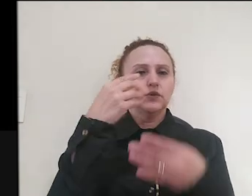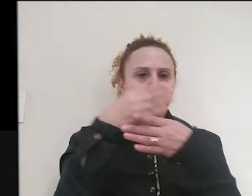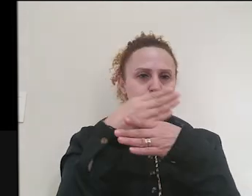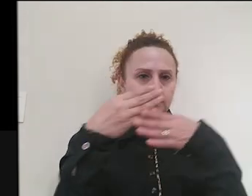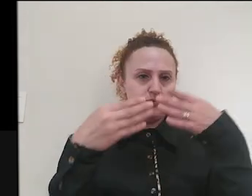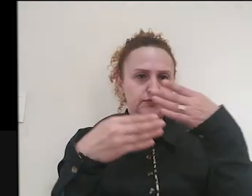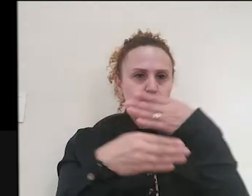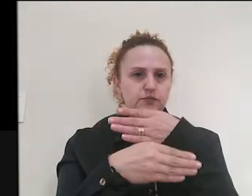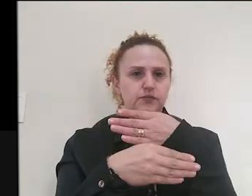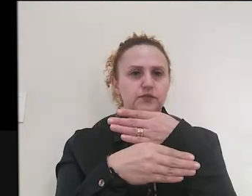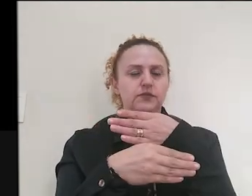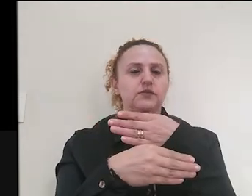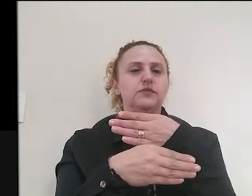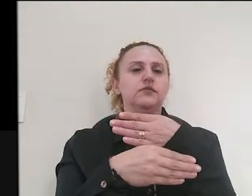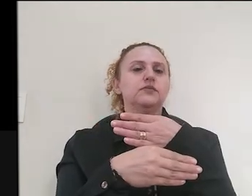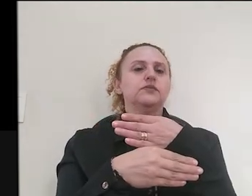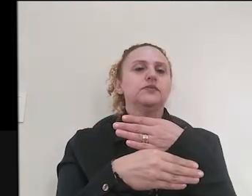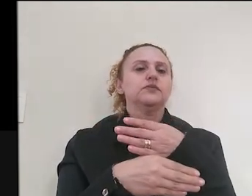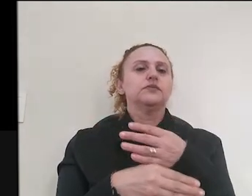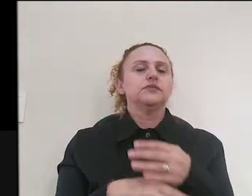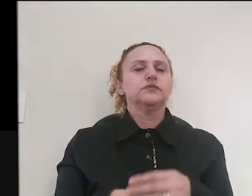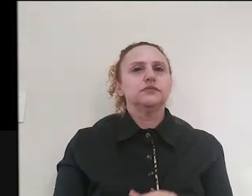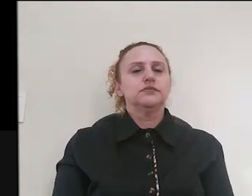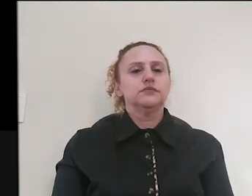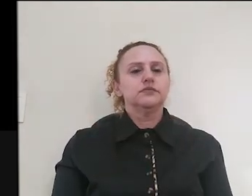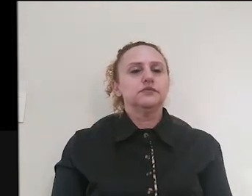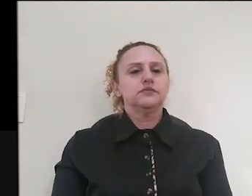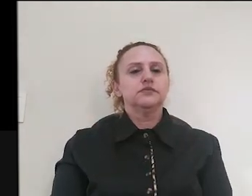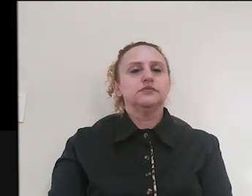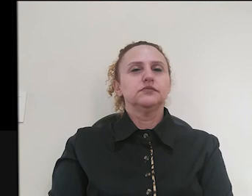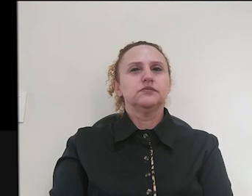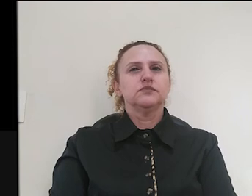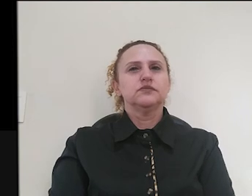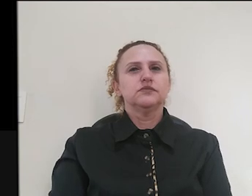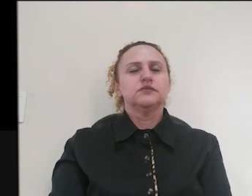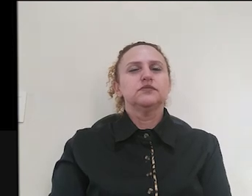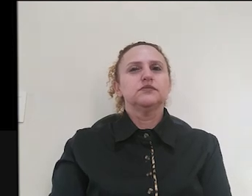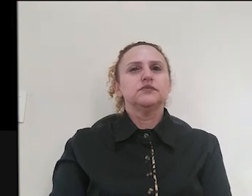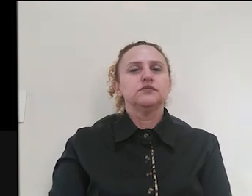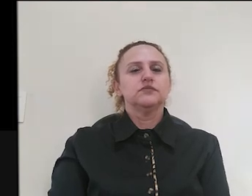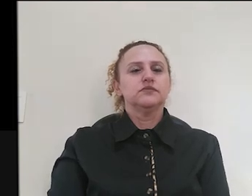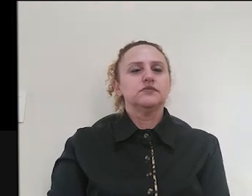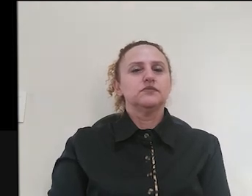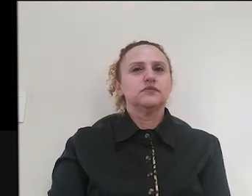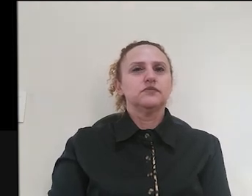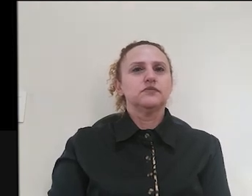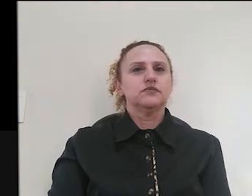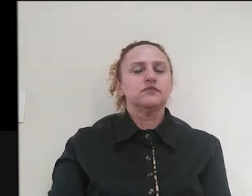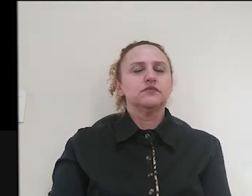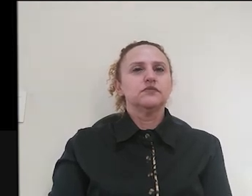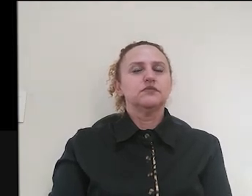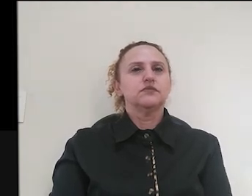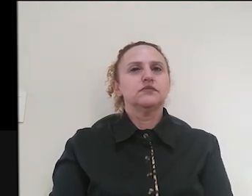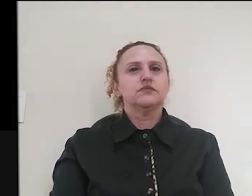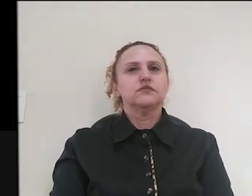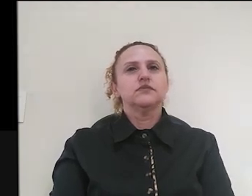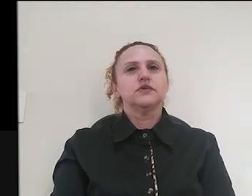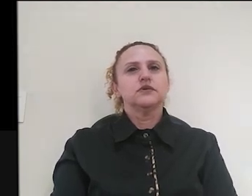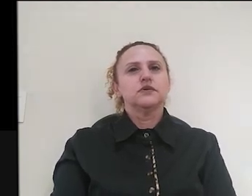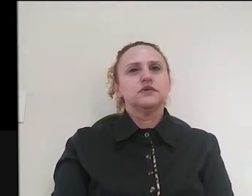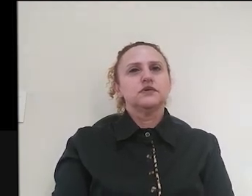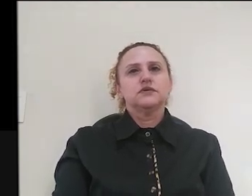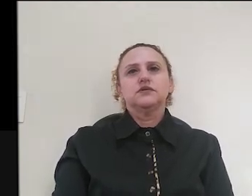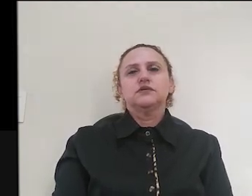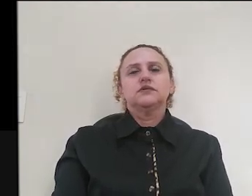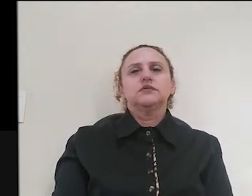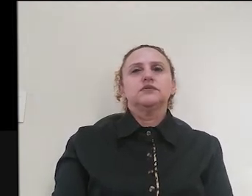Castro, Camilo Peçanha, o francês Baudelaire, que eu já coloquei. No teatro, a gente tem o Matelink e Gabriele D'Annunzio e Ibsen, um teatro que